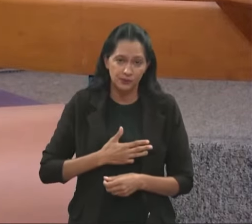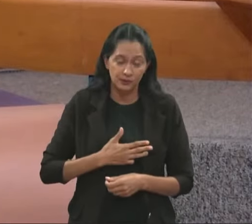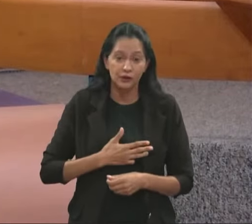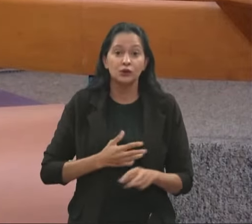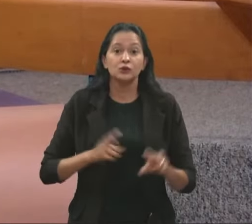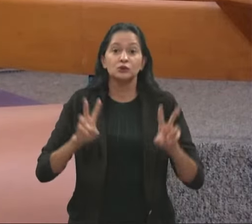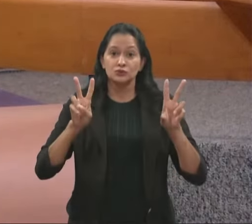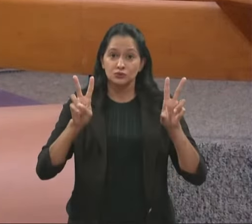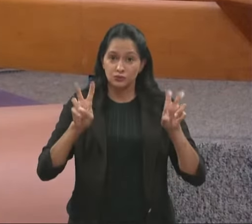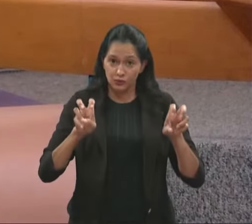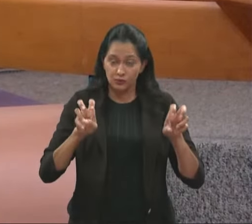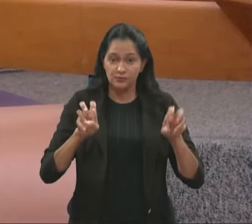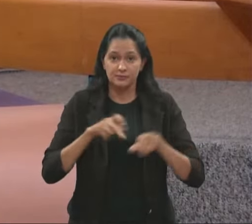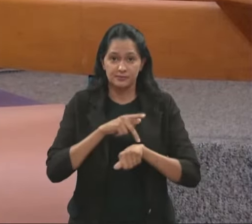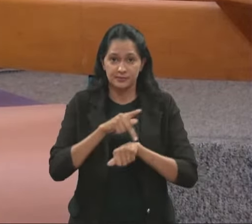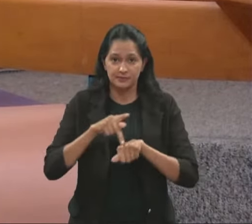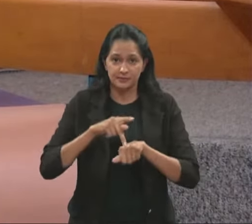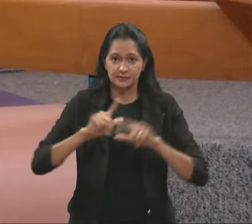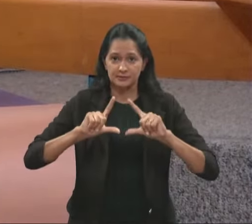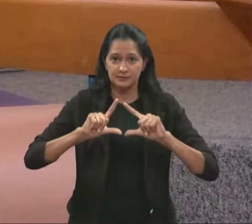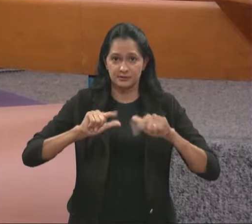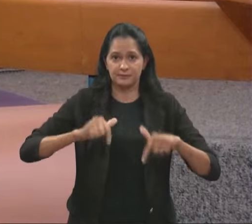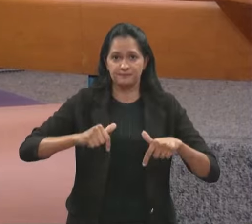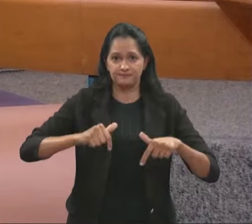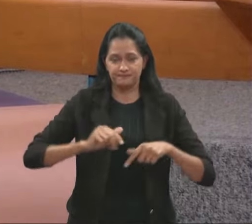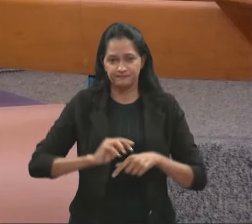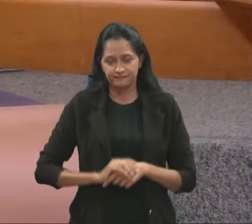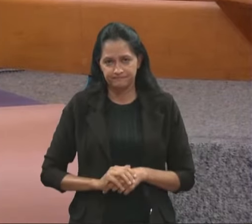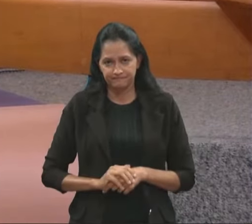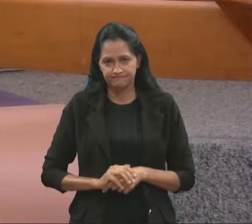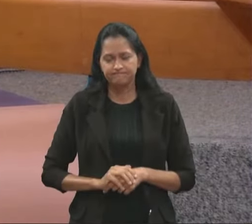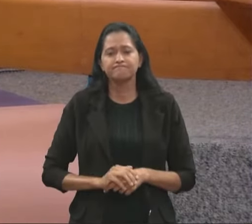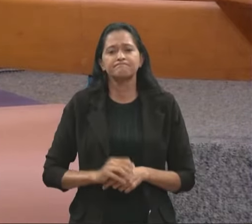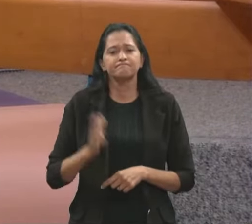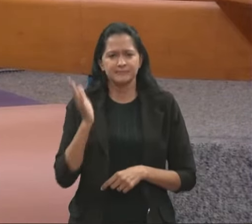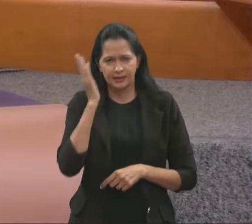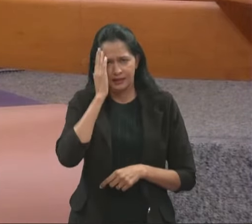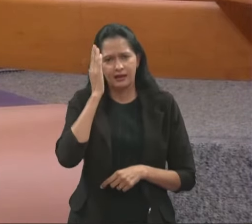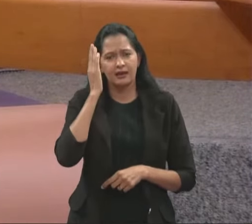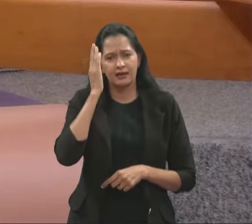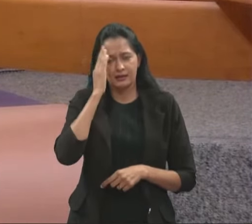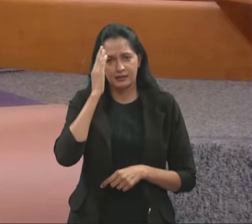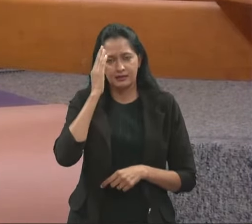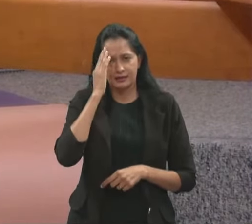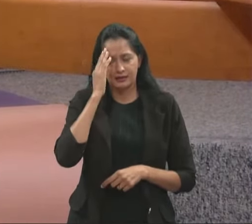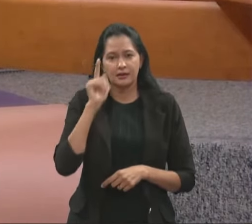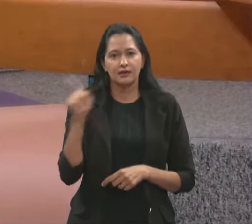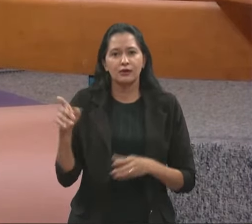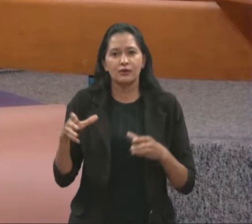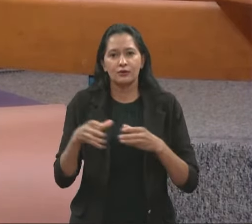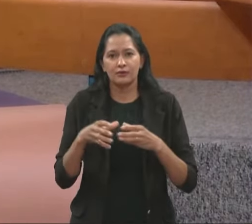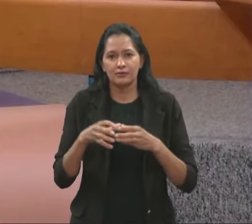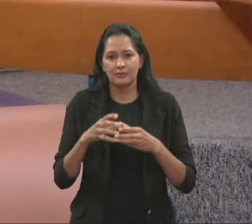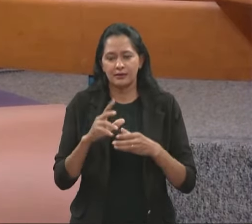de Israel. Nós sabemos que o Hamas, grupo